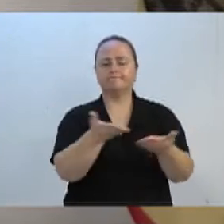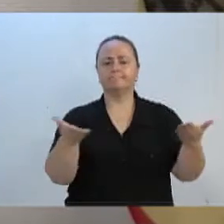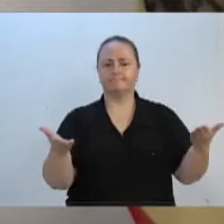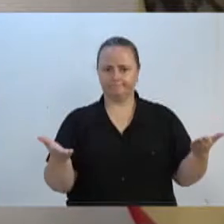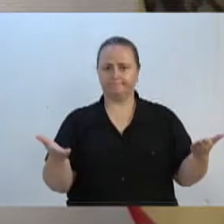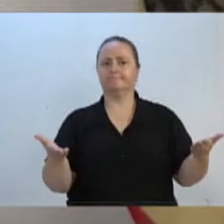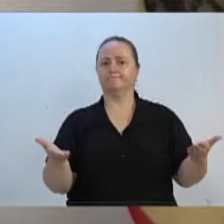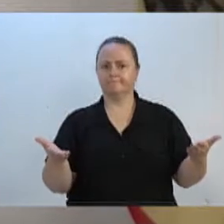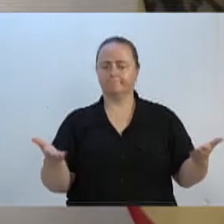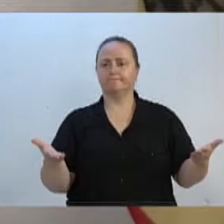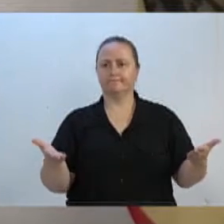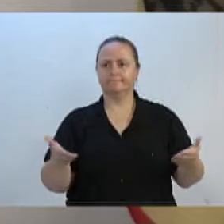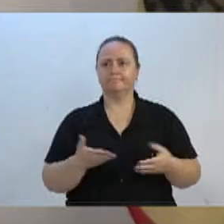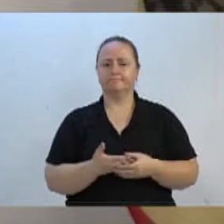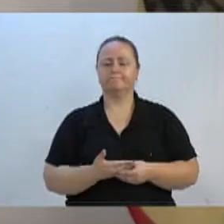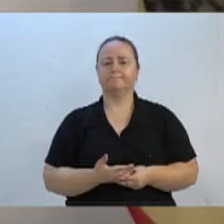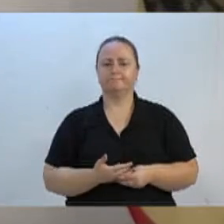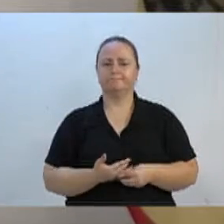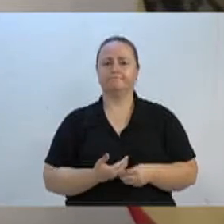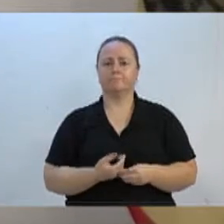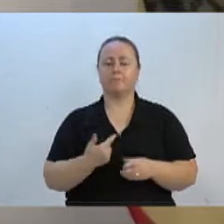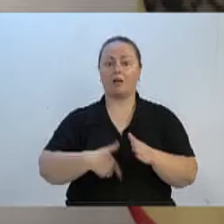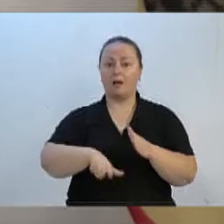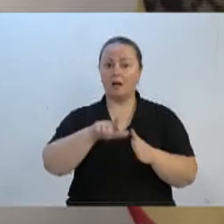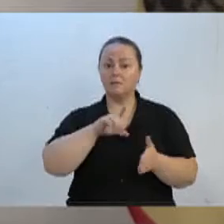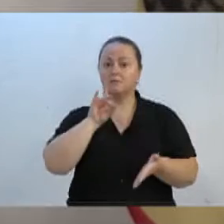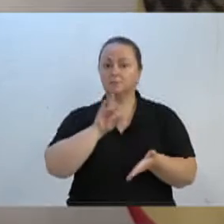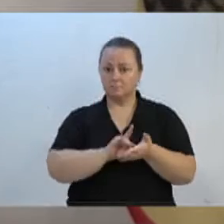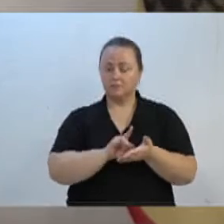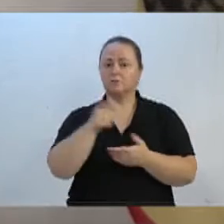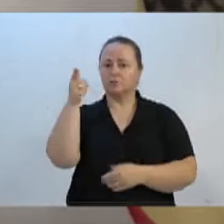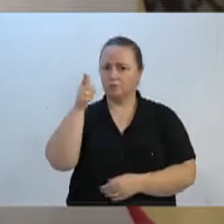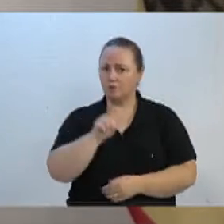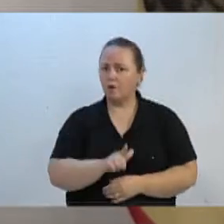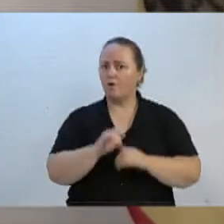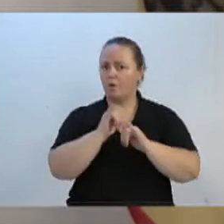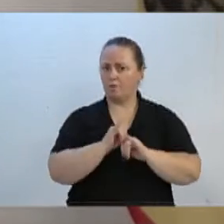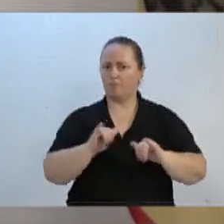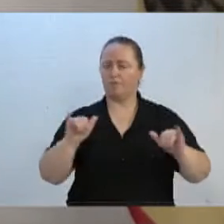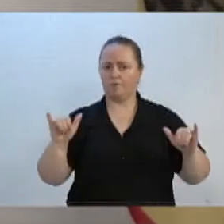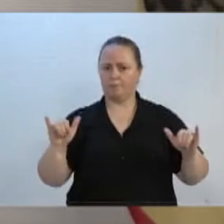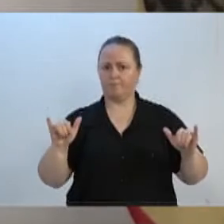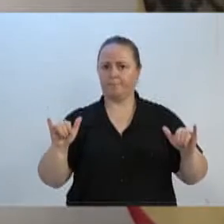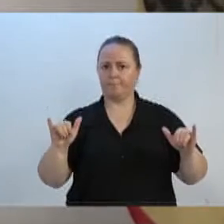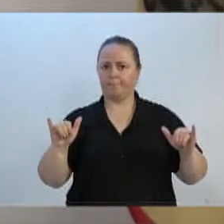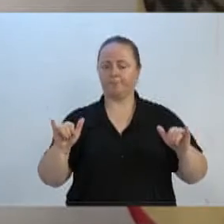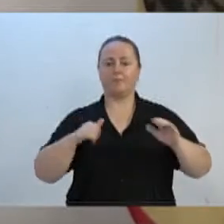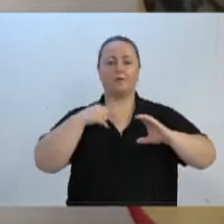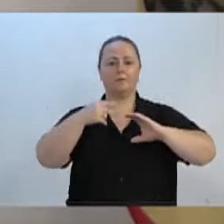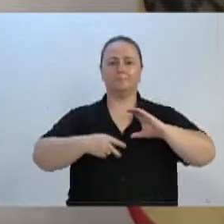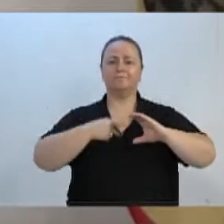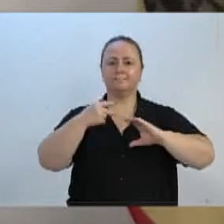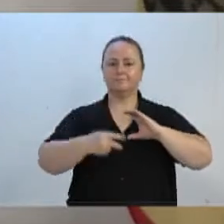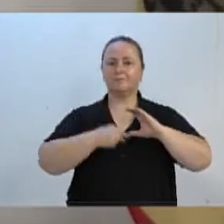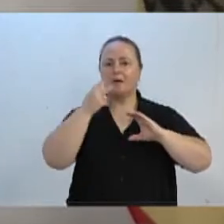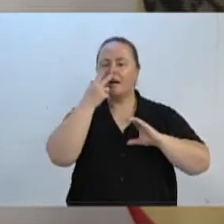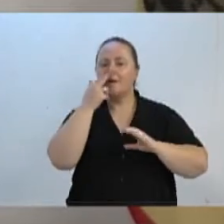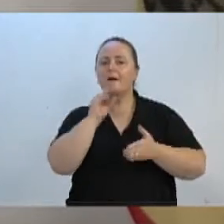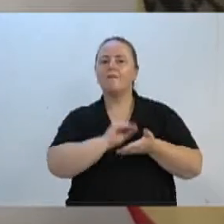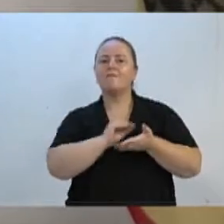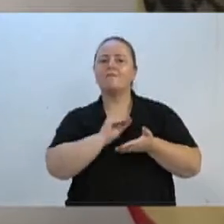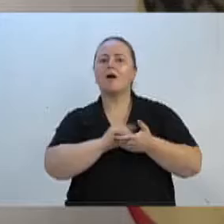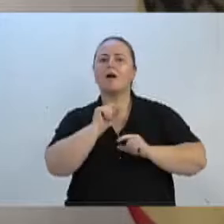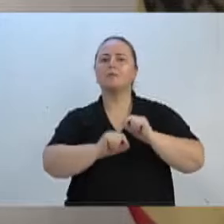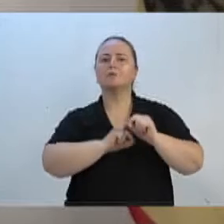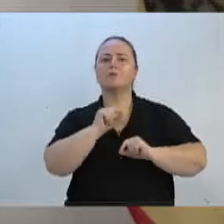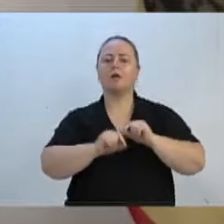registrar mais uma vez aqui, antes de dar a palavra ao vereador Caminha, é que esta casa está se furtando a discutir a maioria dos